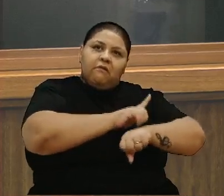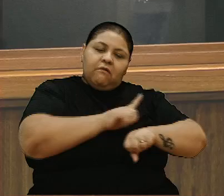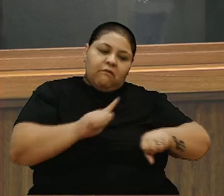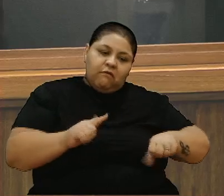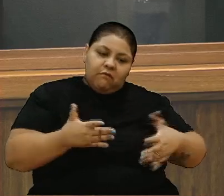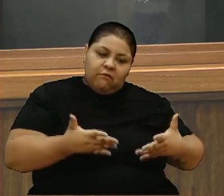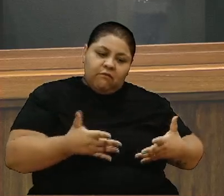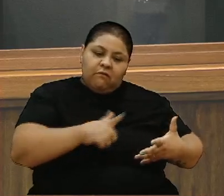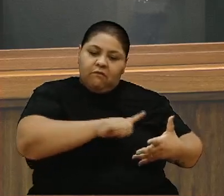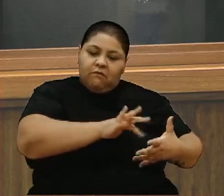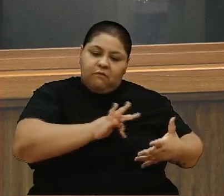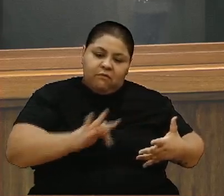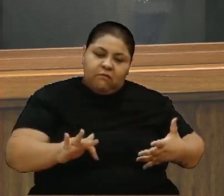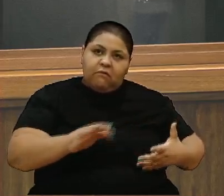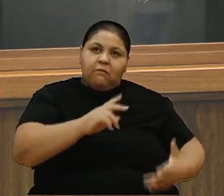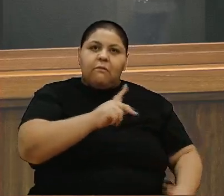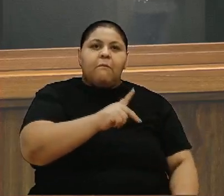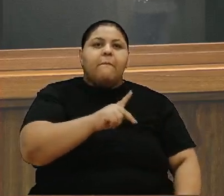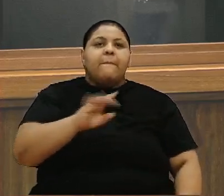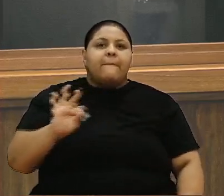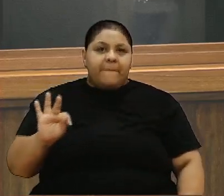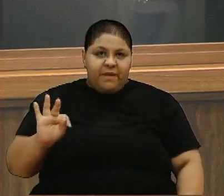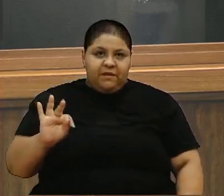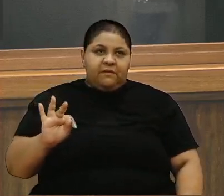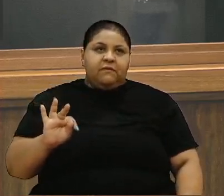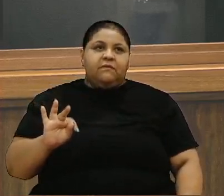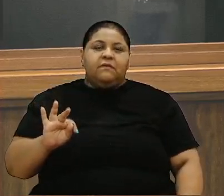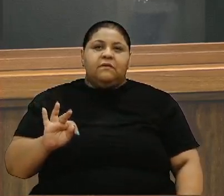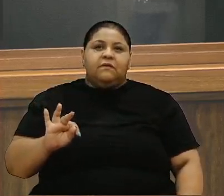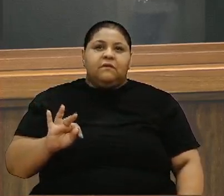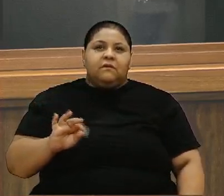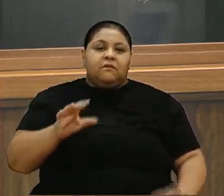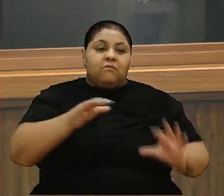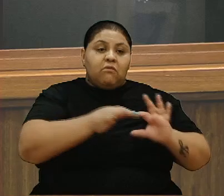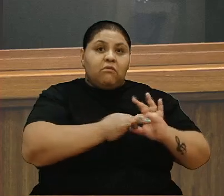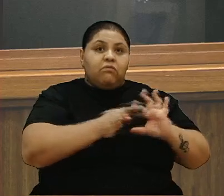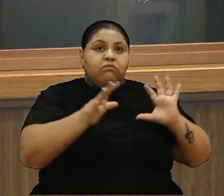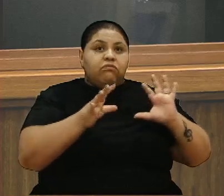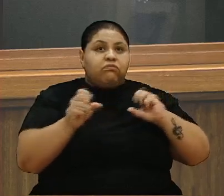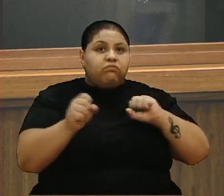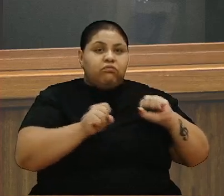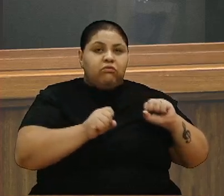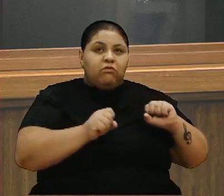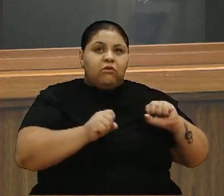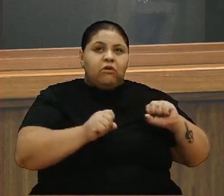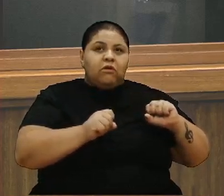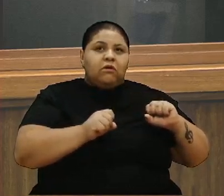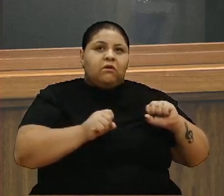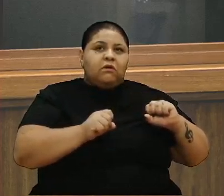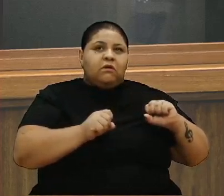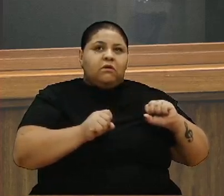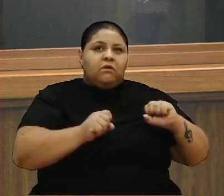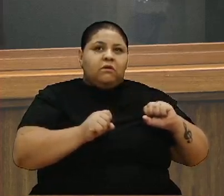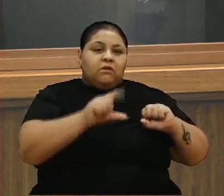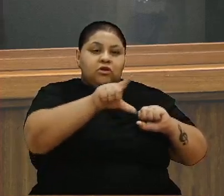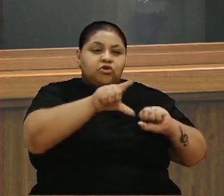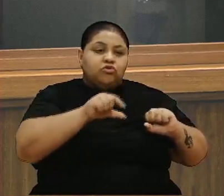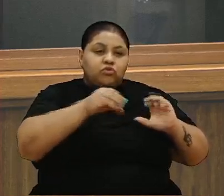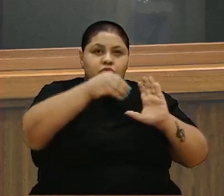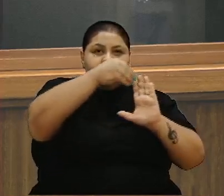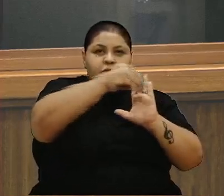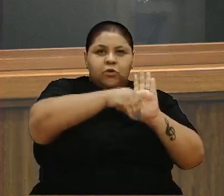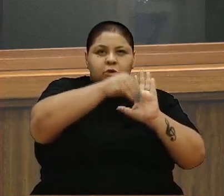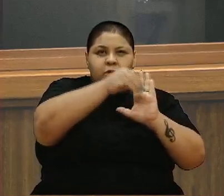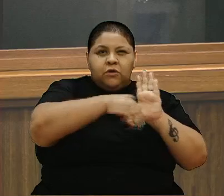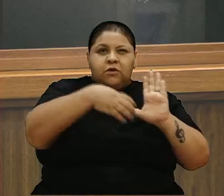governos federais petistas, que era para esvaziar, né, o poder do executivo de definir o orçamento de uma